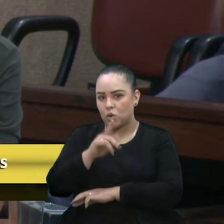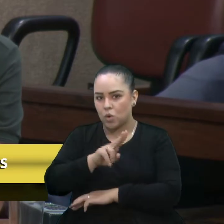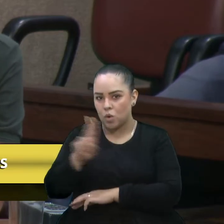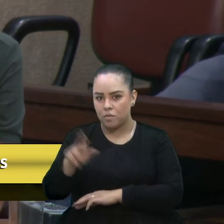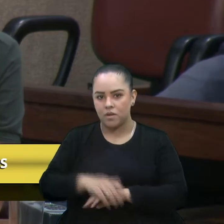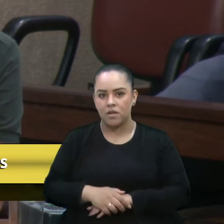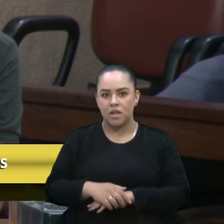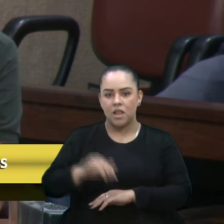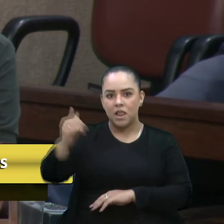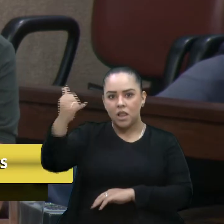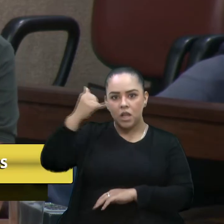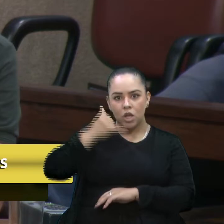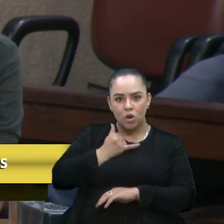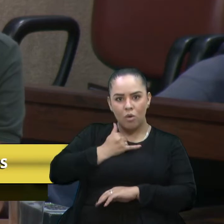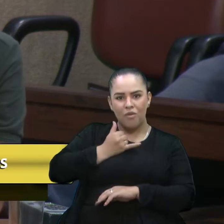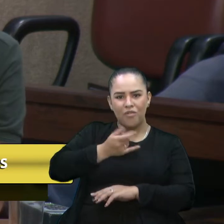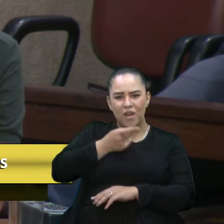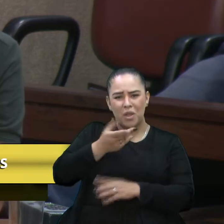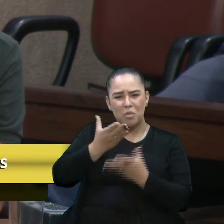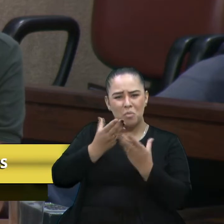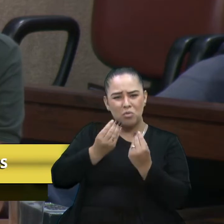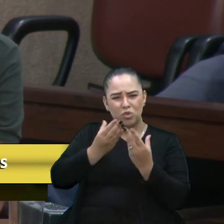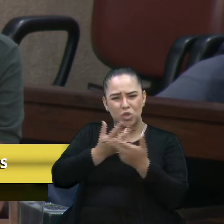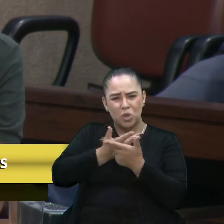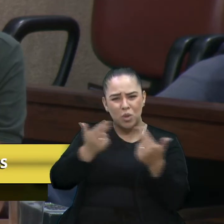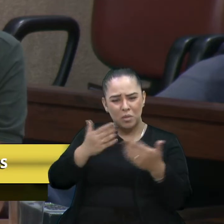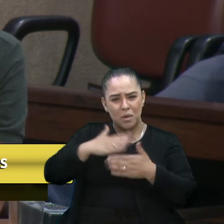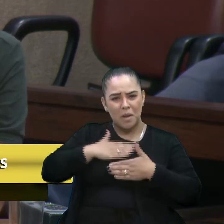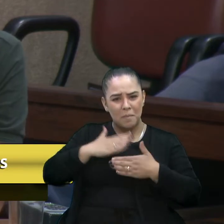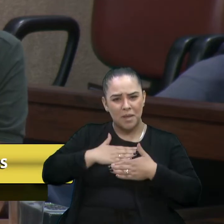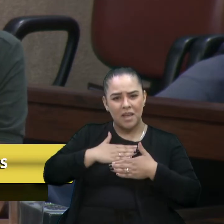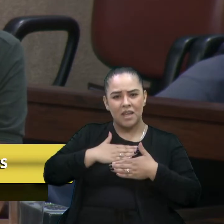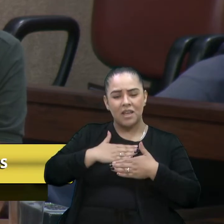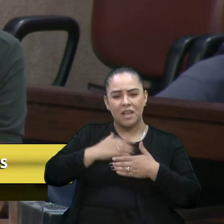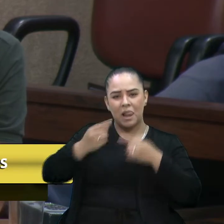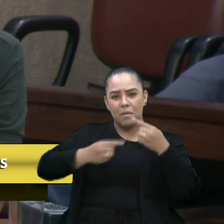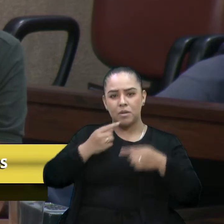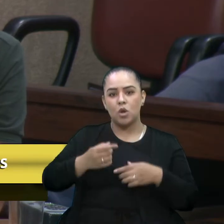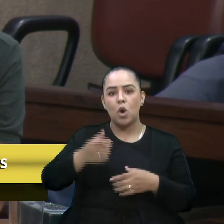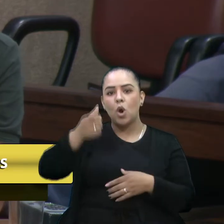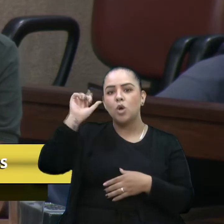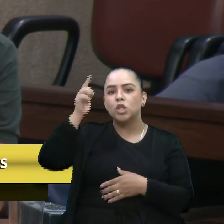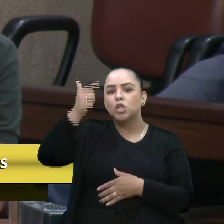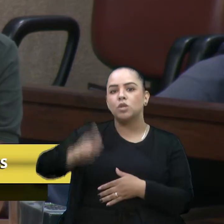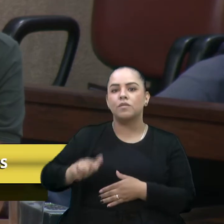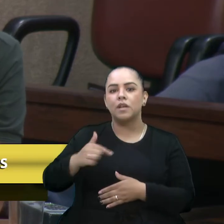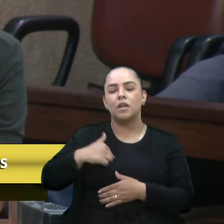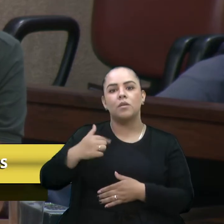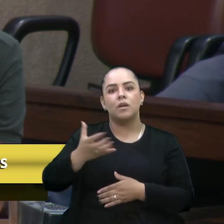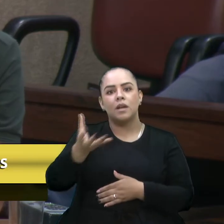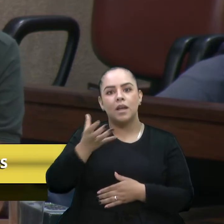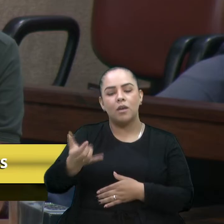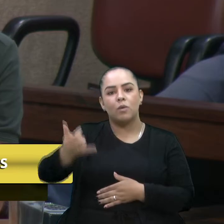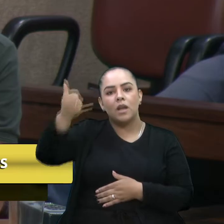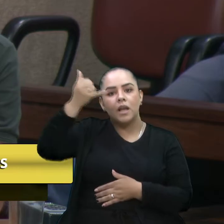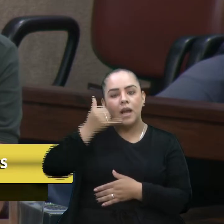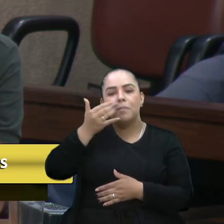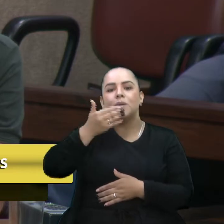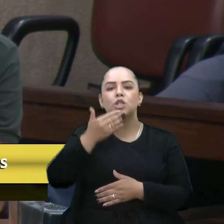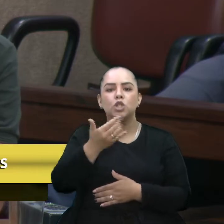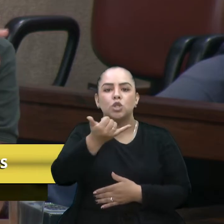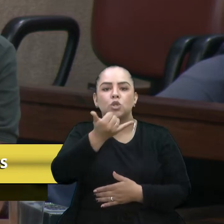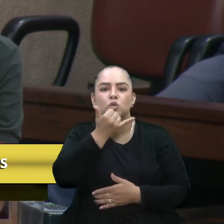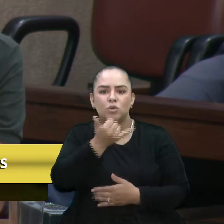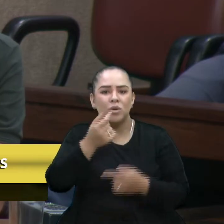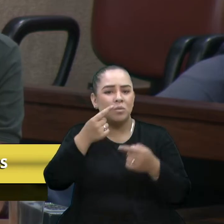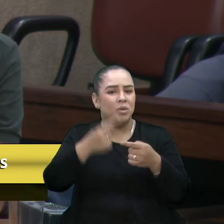meio descascando, meses atrás. Ontem ele me ligou de volta, ele disse, Marcon, eu quero te pedir desculpa. Isso aqui